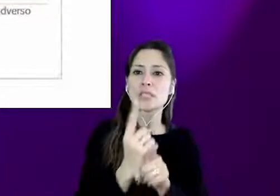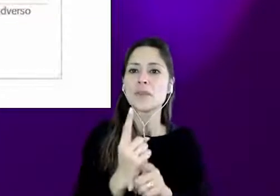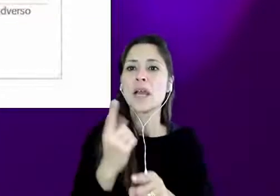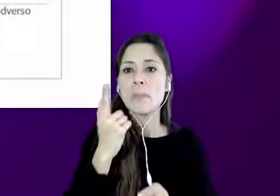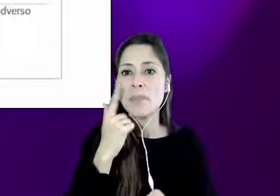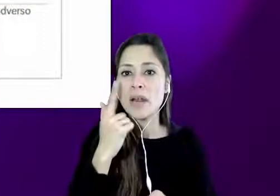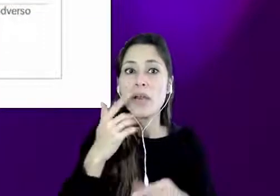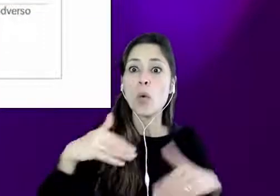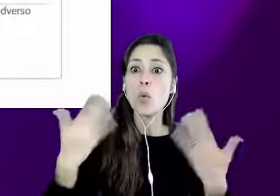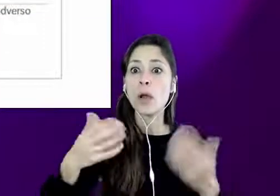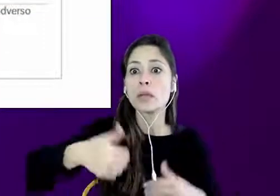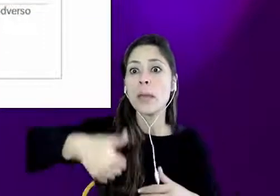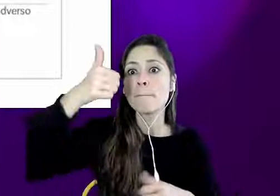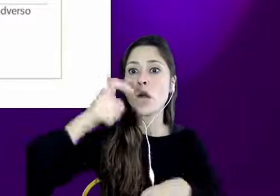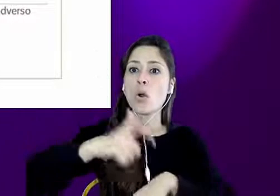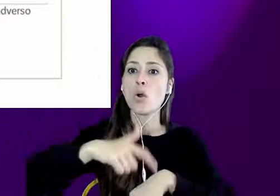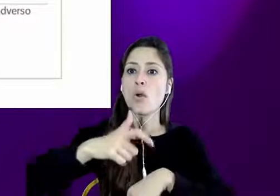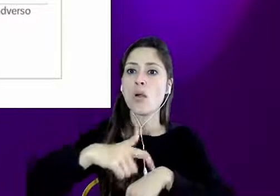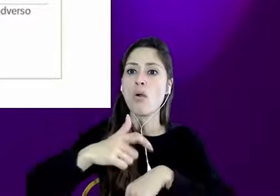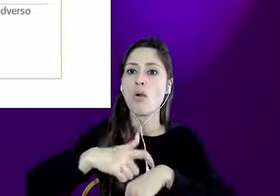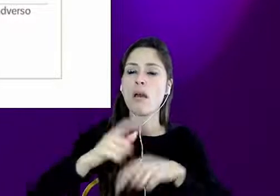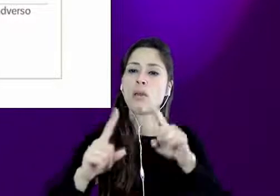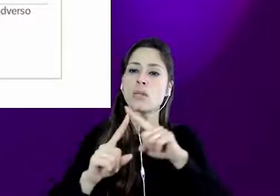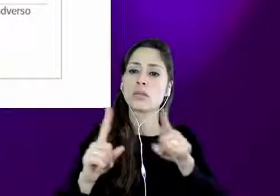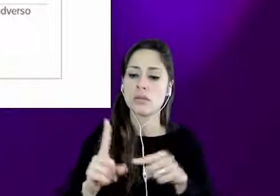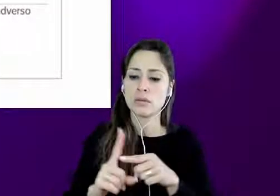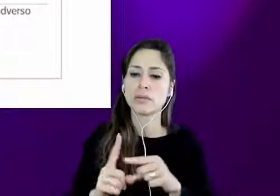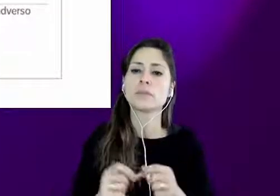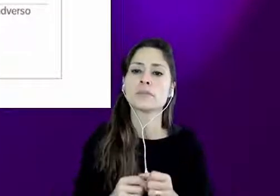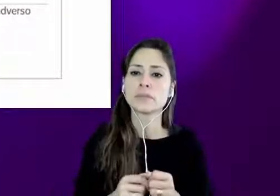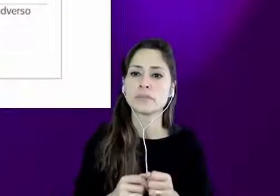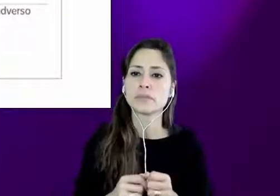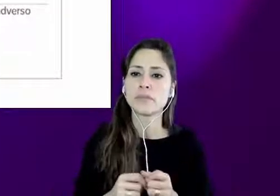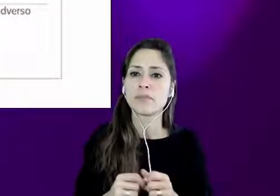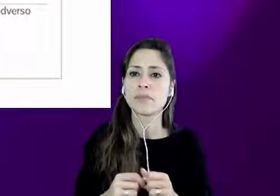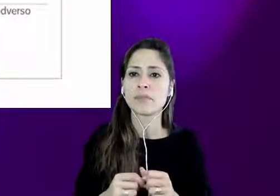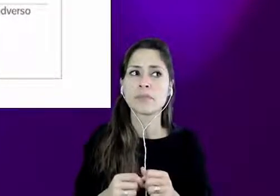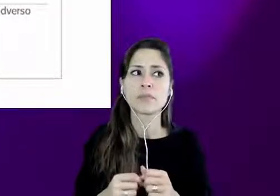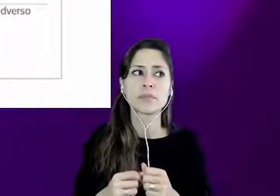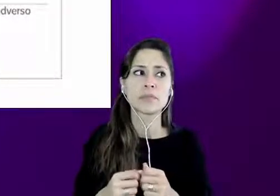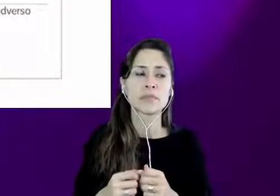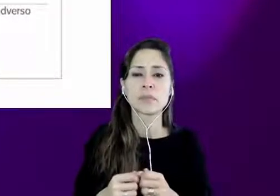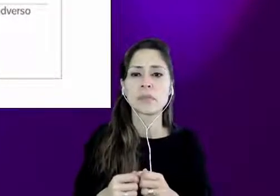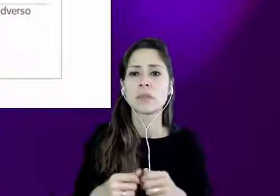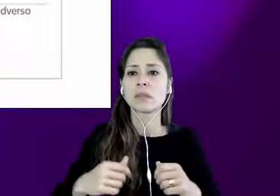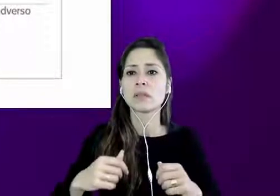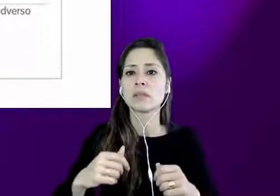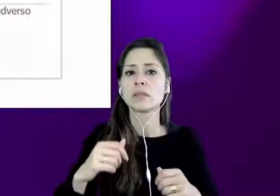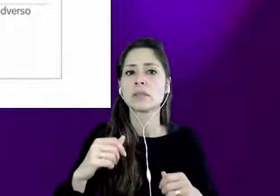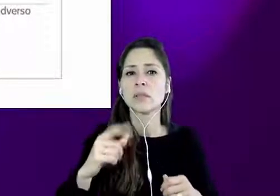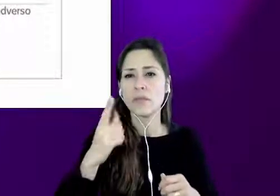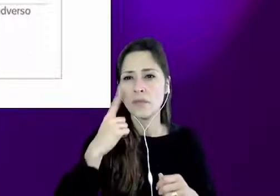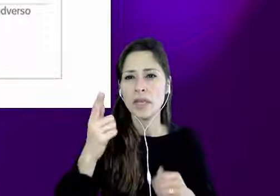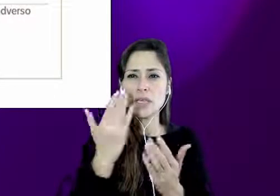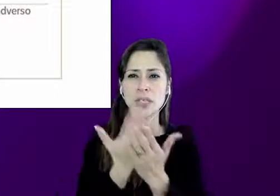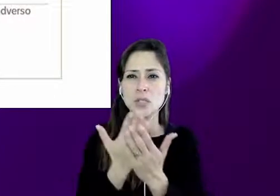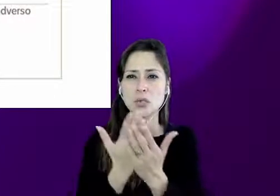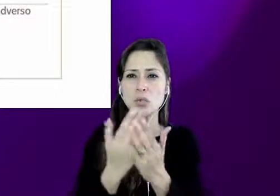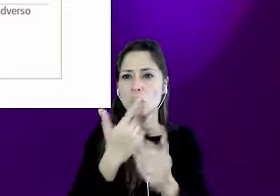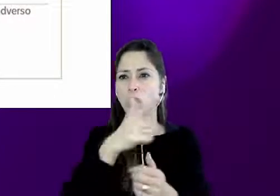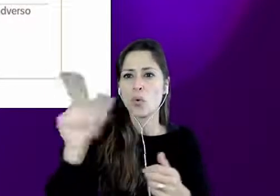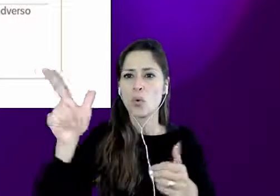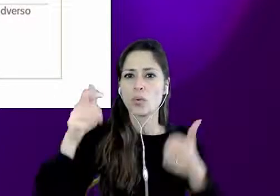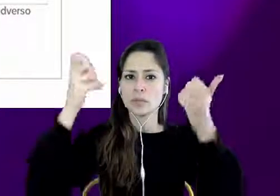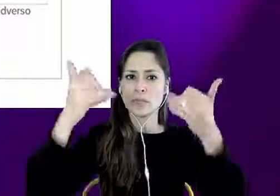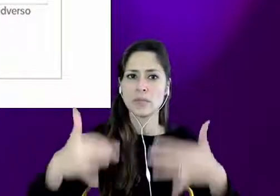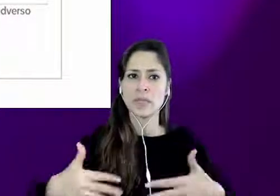parto, mas também temos essa calculadora de risco do professor Peter, onde nós vemos um produto aí do Full